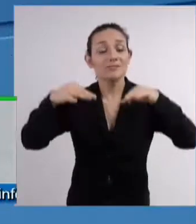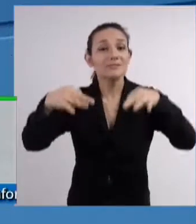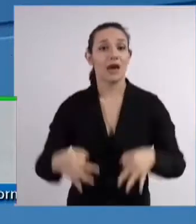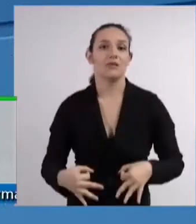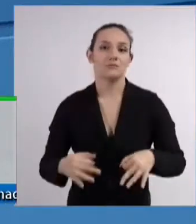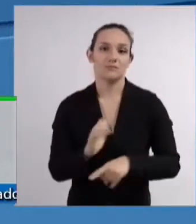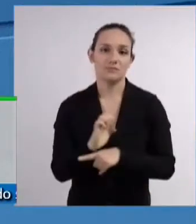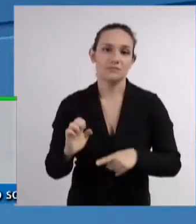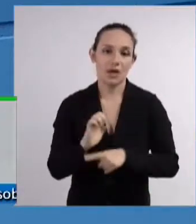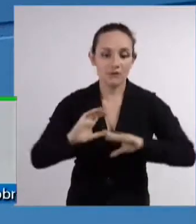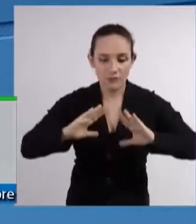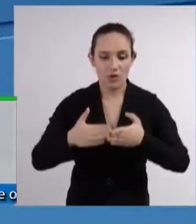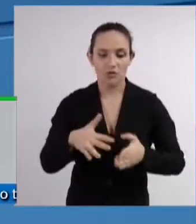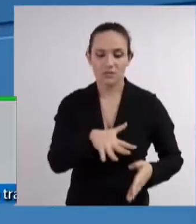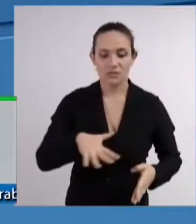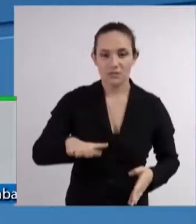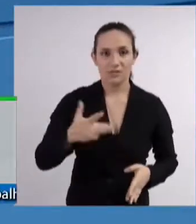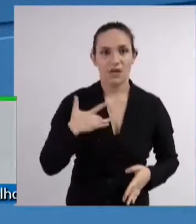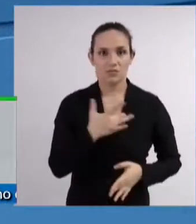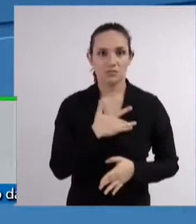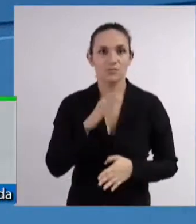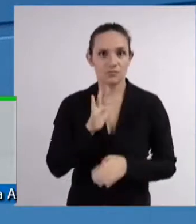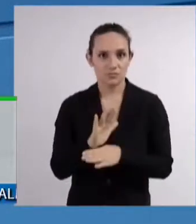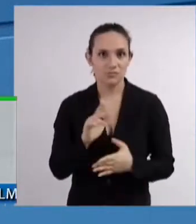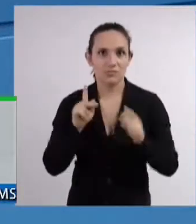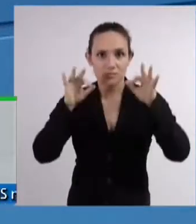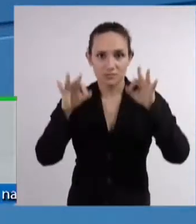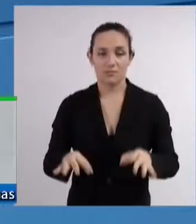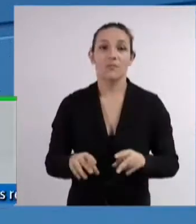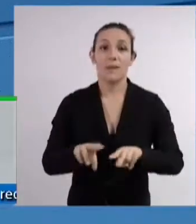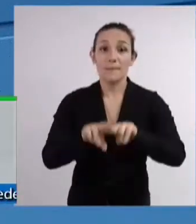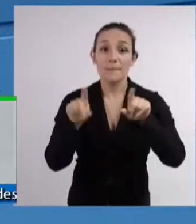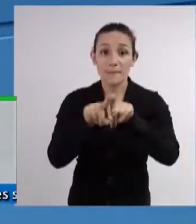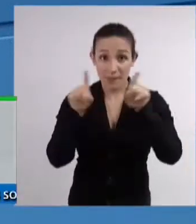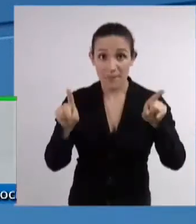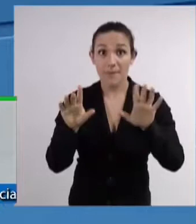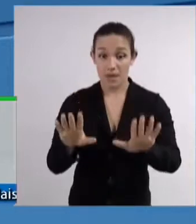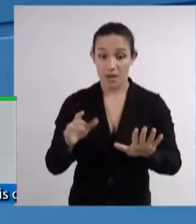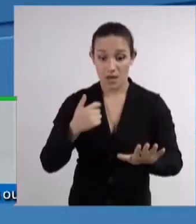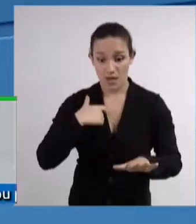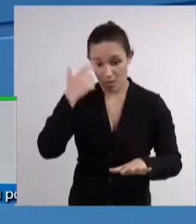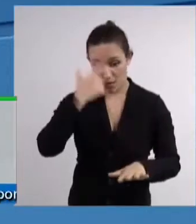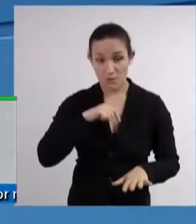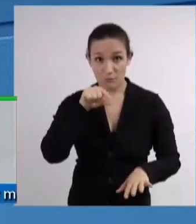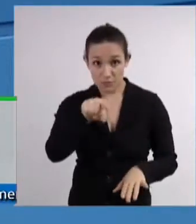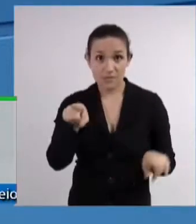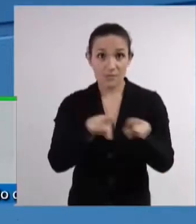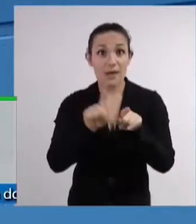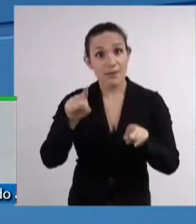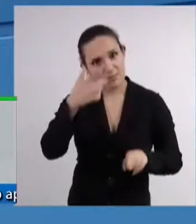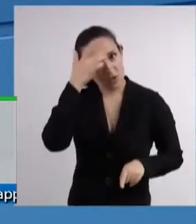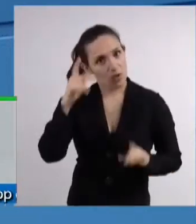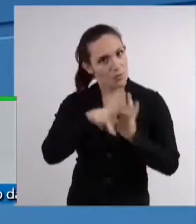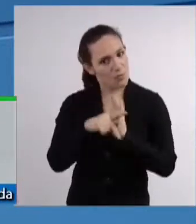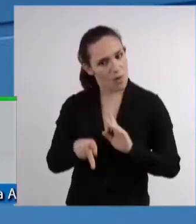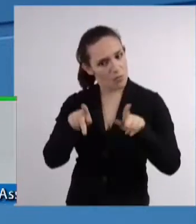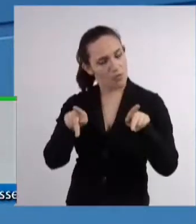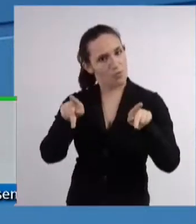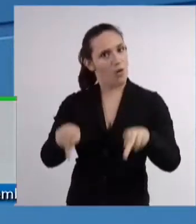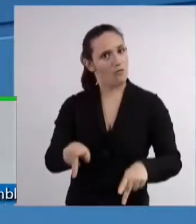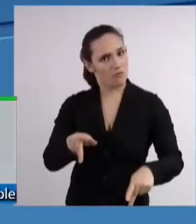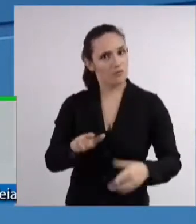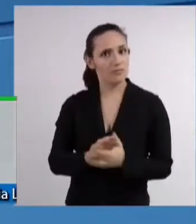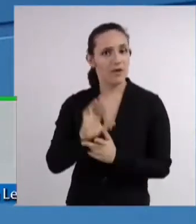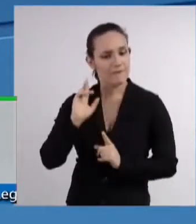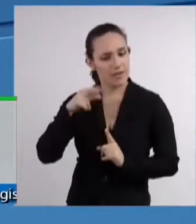Estado na área da saúde para poder atendê-lo. Mas nós que somos homens públicos, principalmente, precisamos nos aprofundar